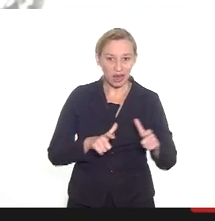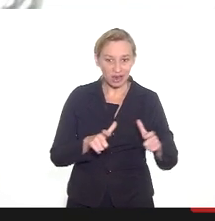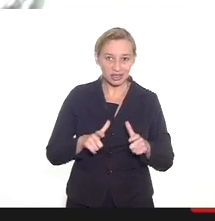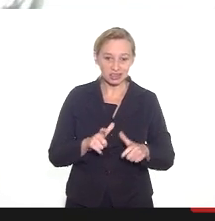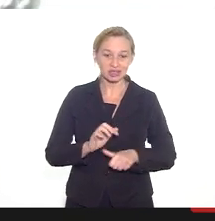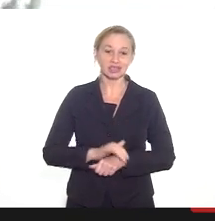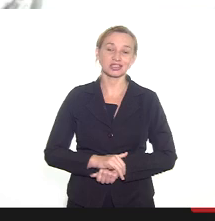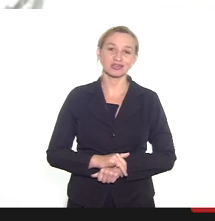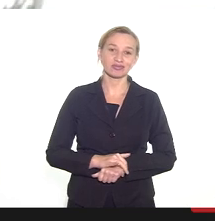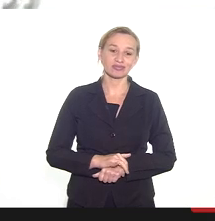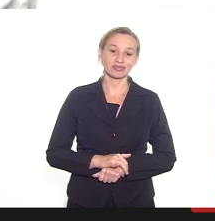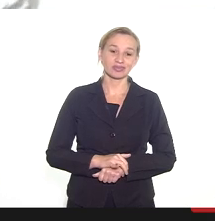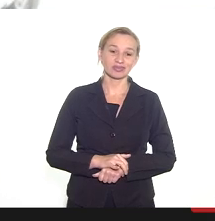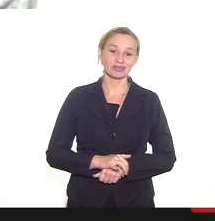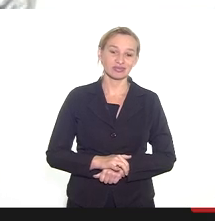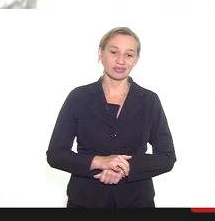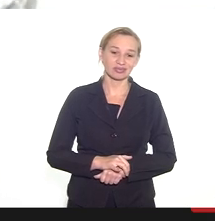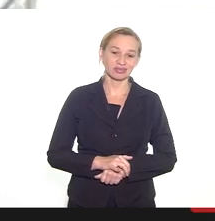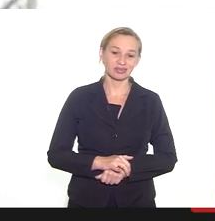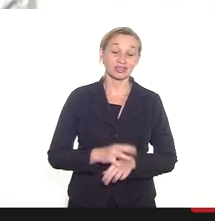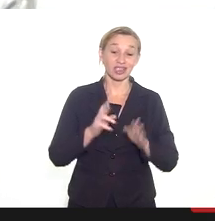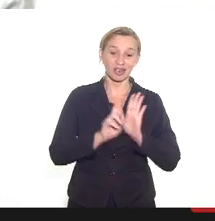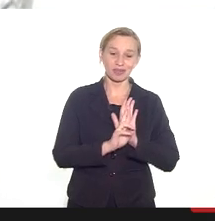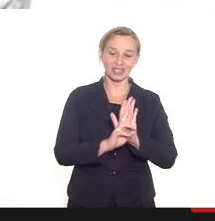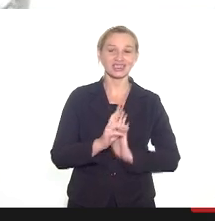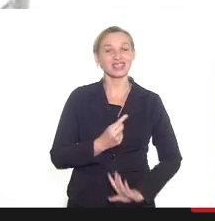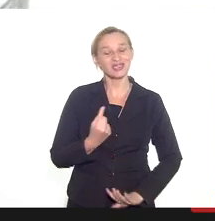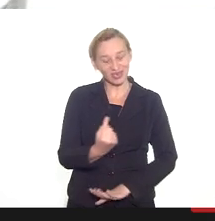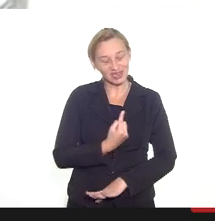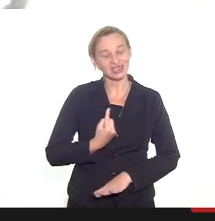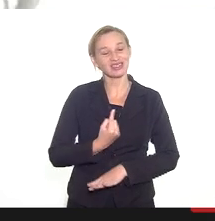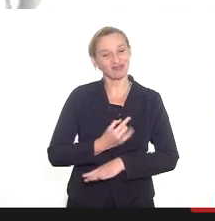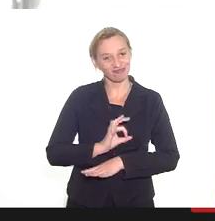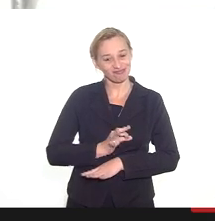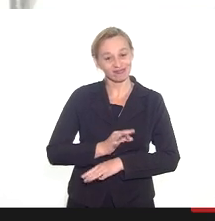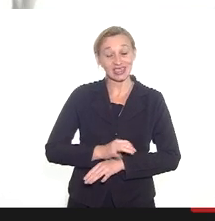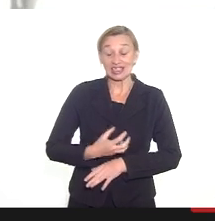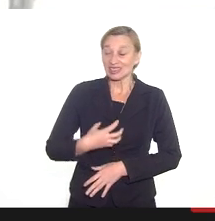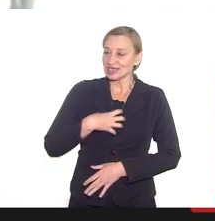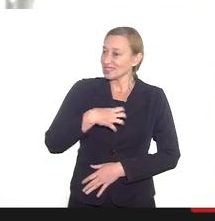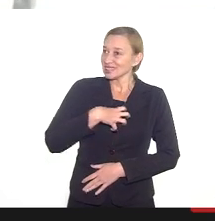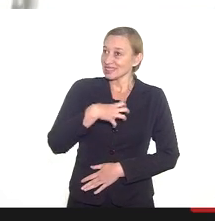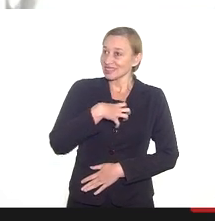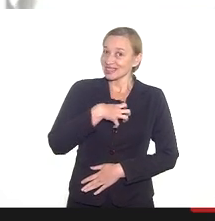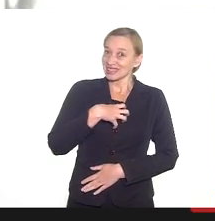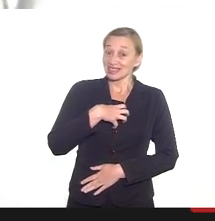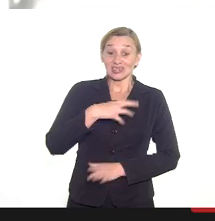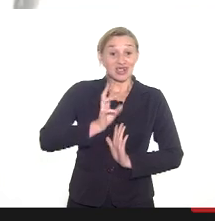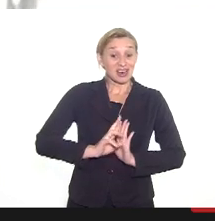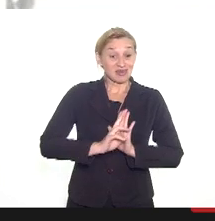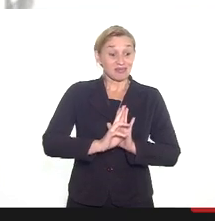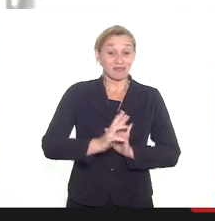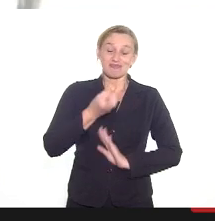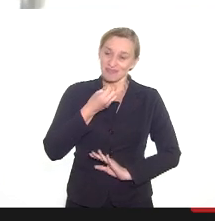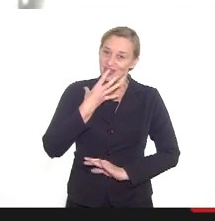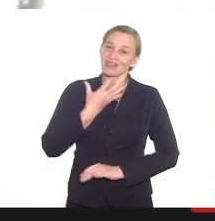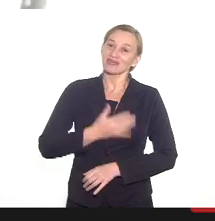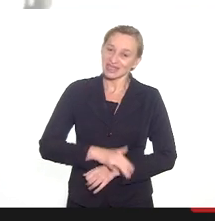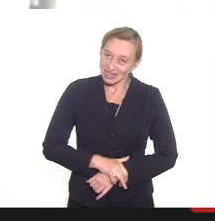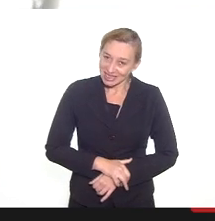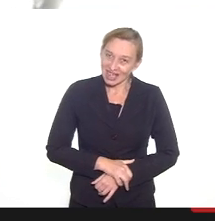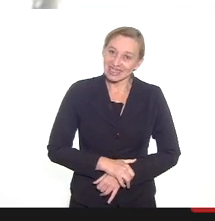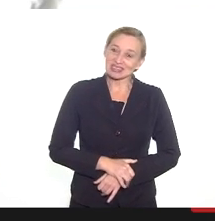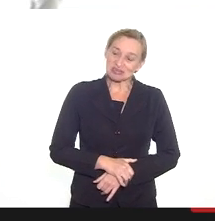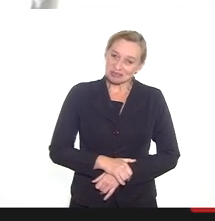né, legitimamente nos representando. Né? Me sinto representada legitimamente